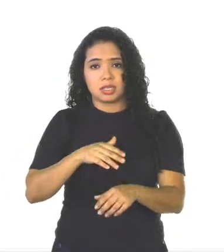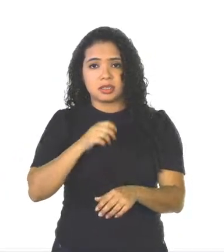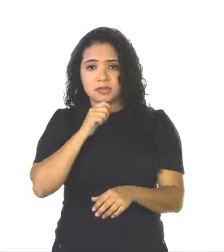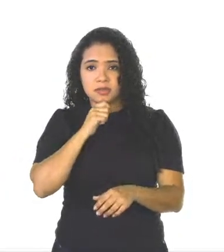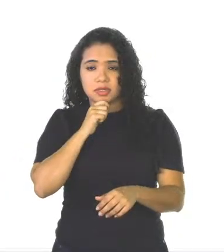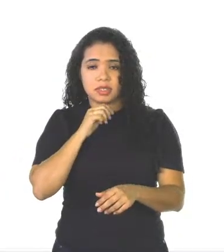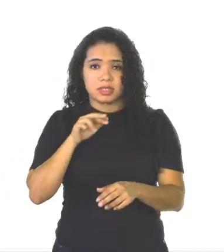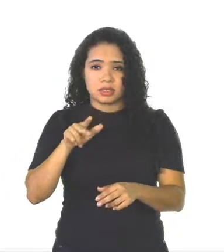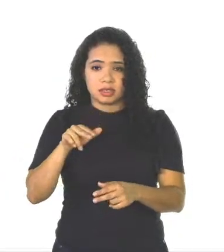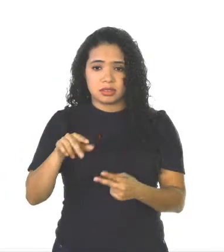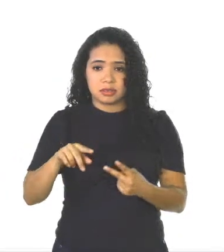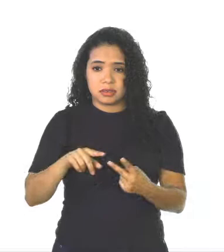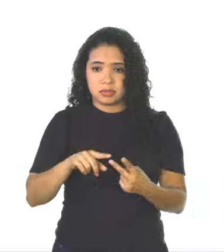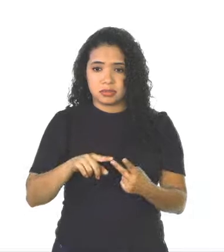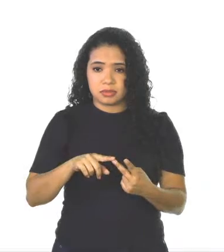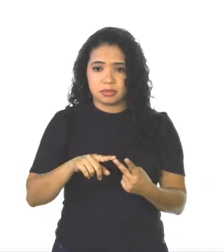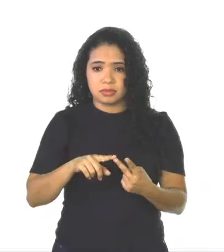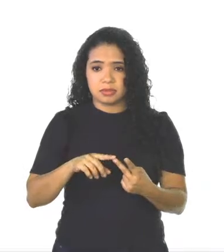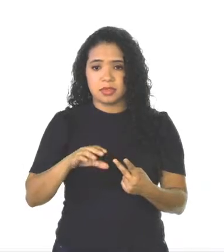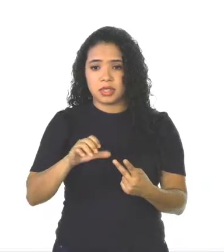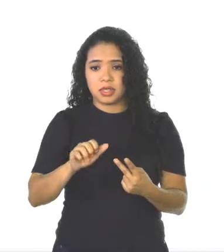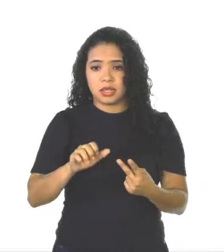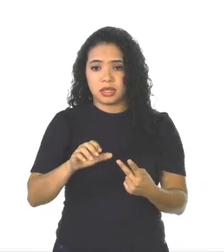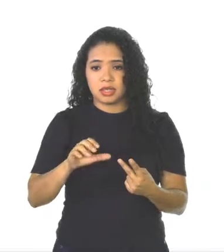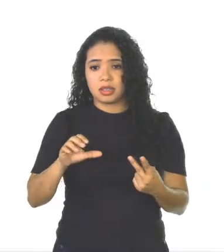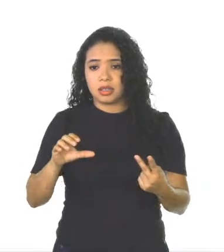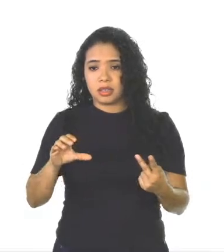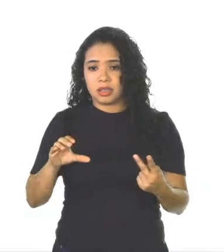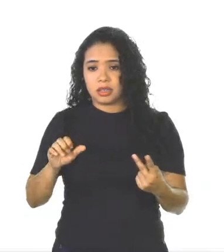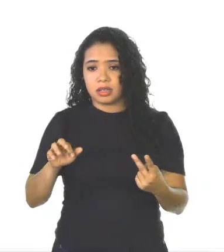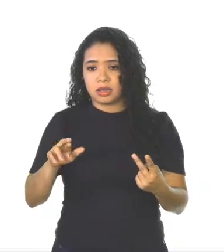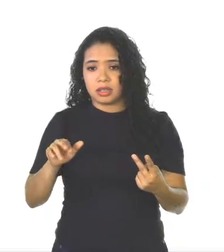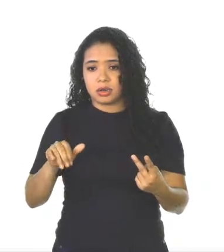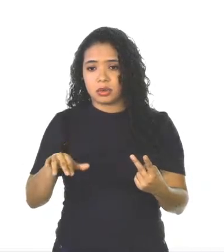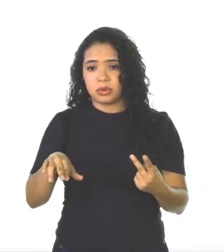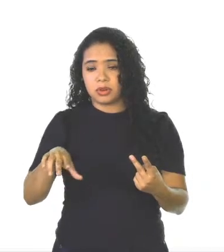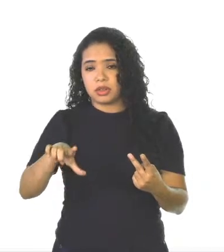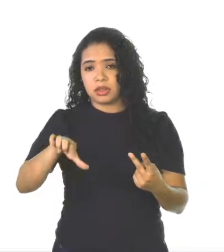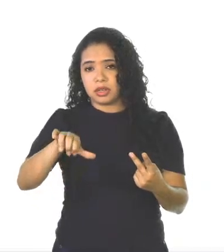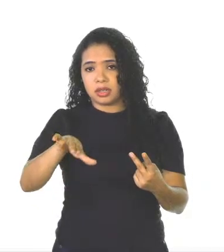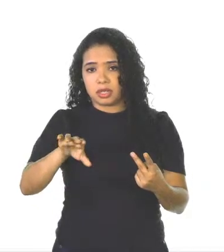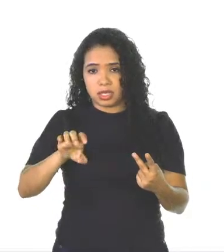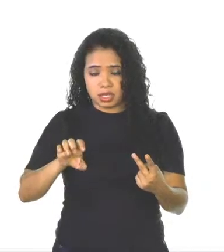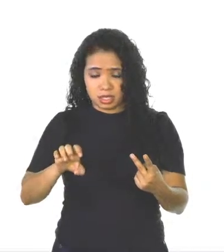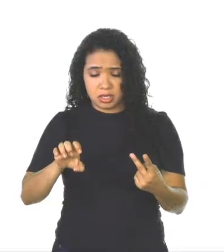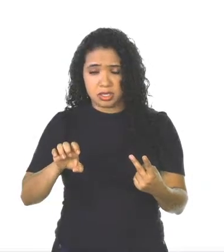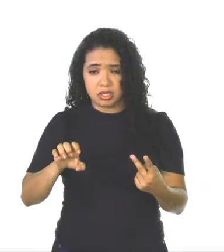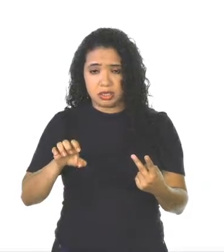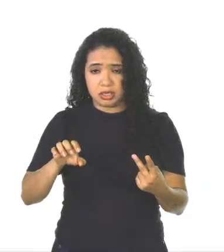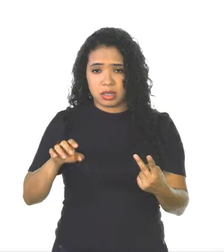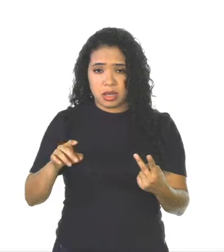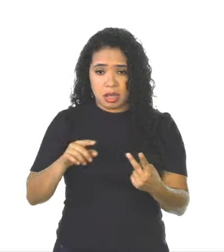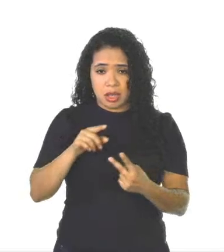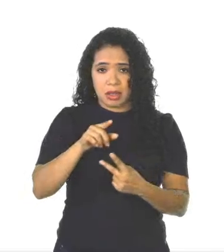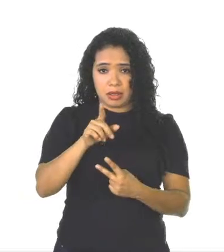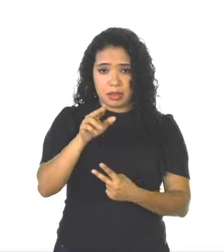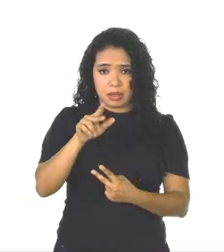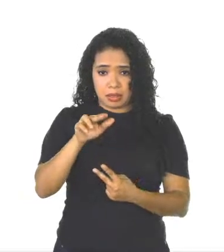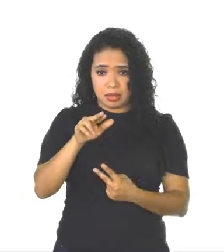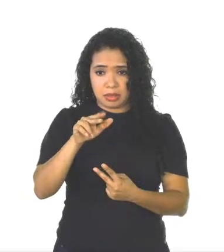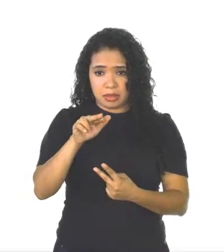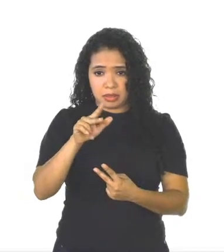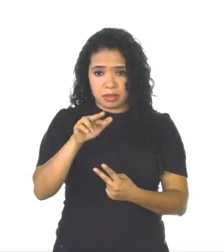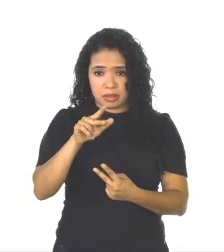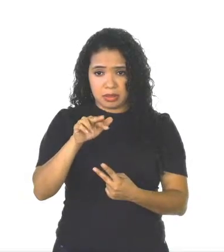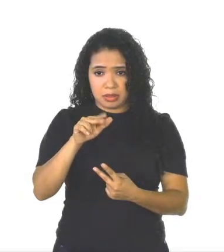irmãs. Caroline Bingley, a irmã do rapaz, mostra-se, porém, contra a relação devido à